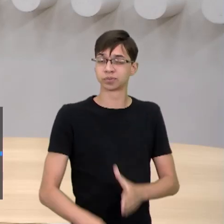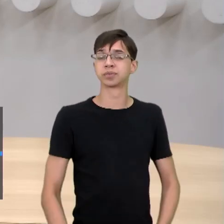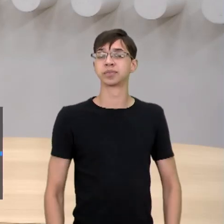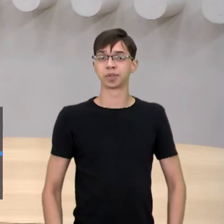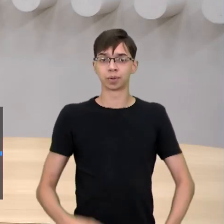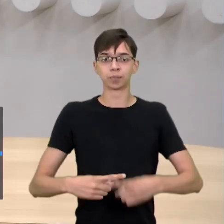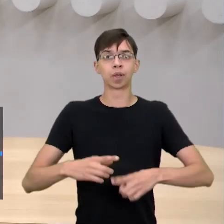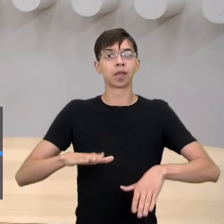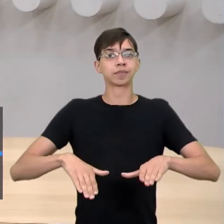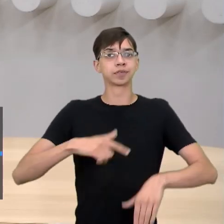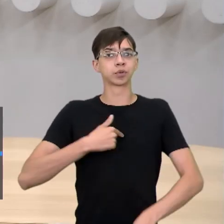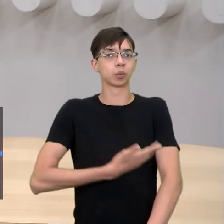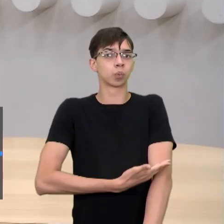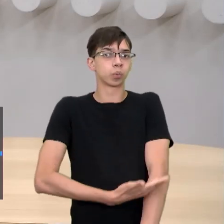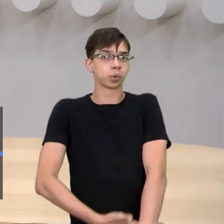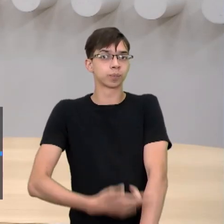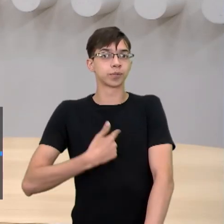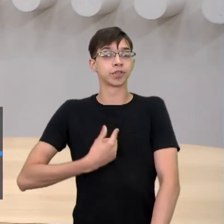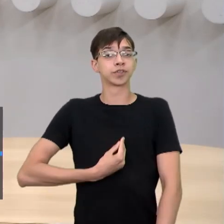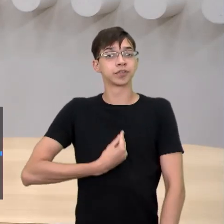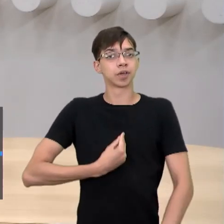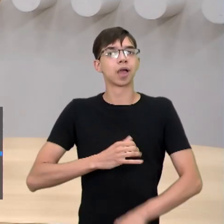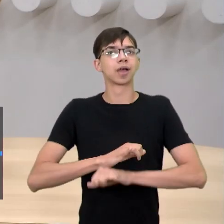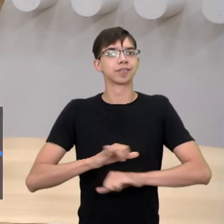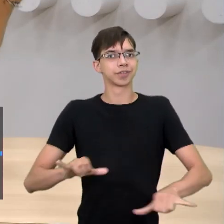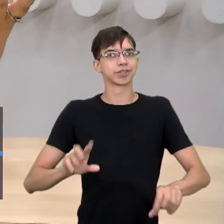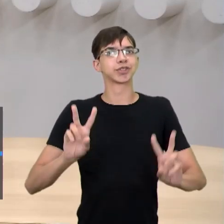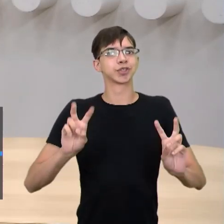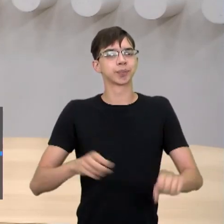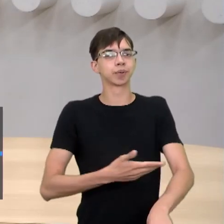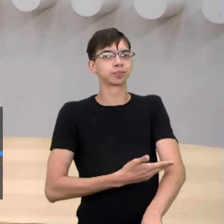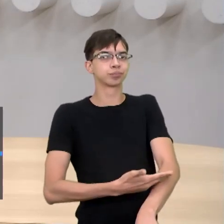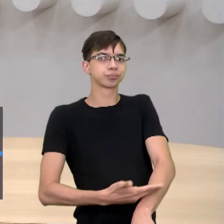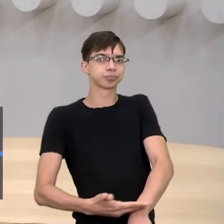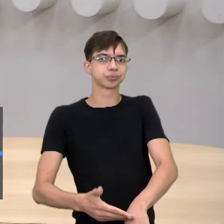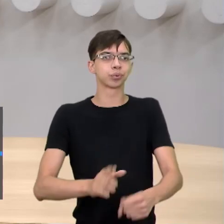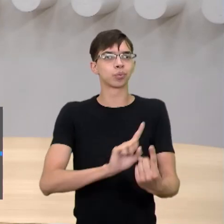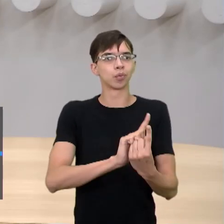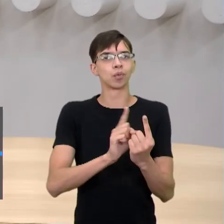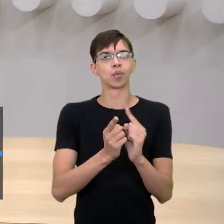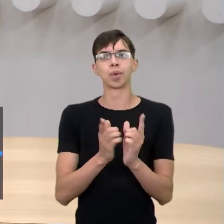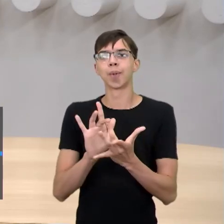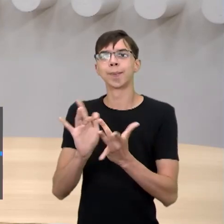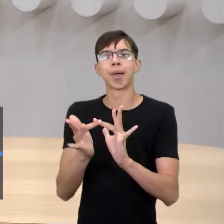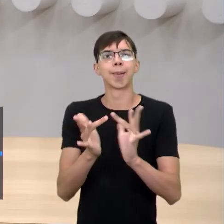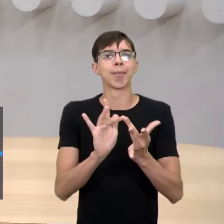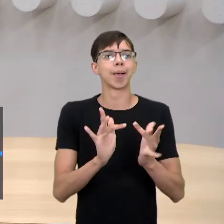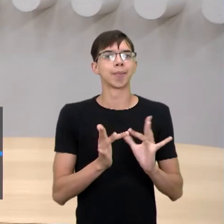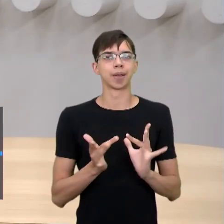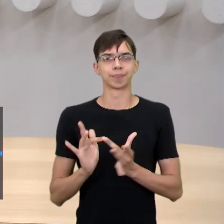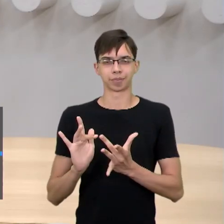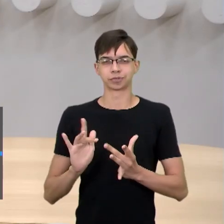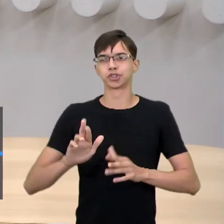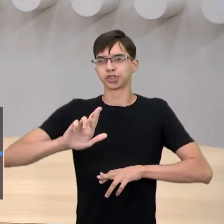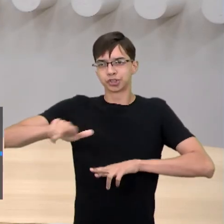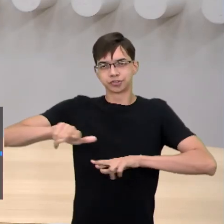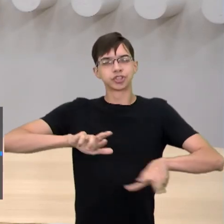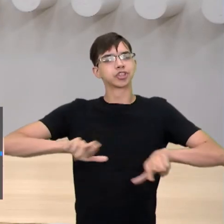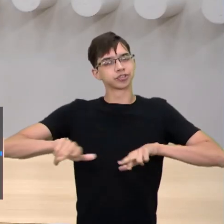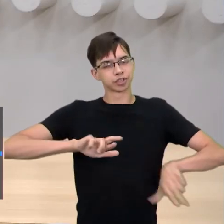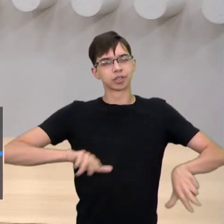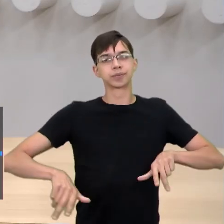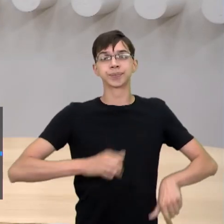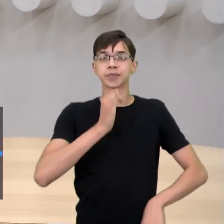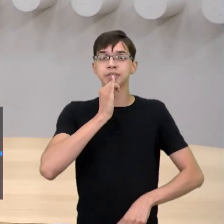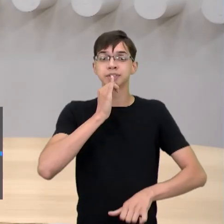minha vivência, que é o que a gente falou da socialização, ela é diferente pra cada um, né? Da minha vivência, quando alguém fala de identidade, normalmente é